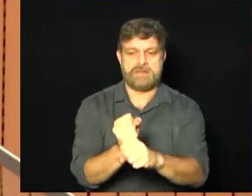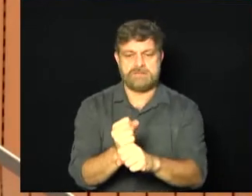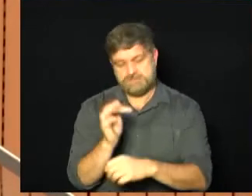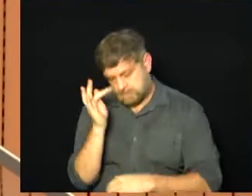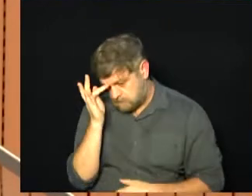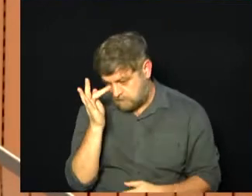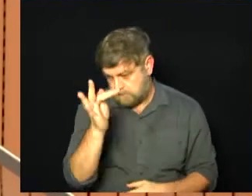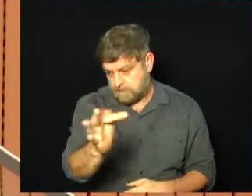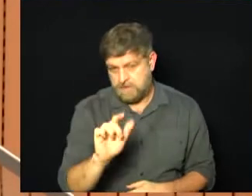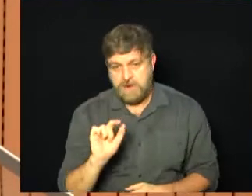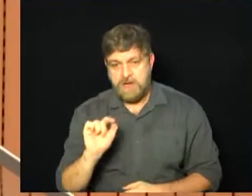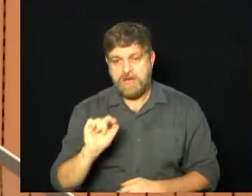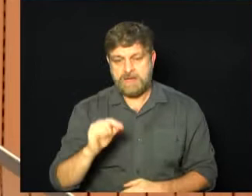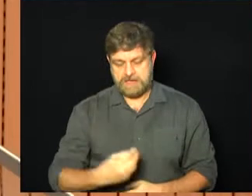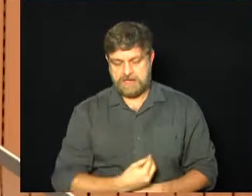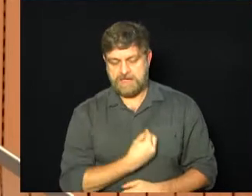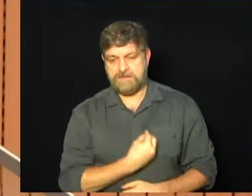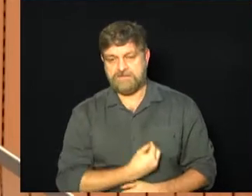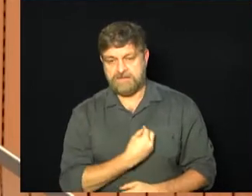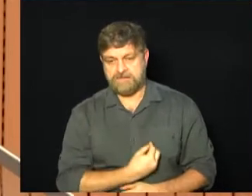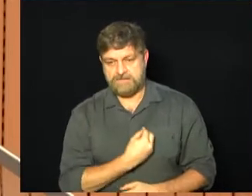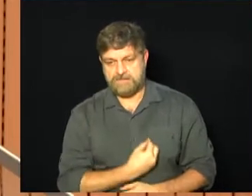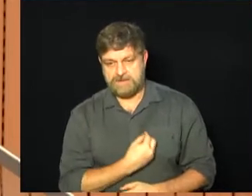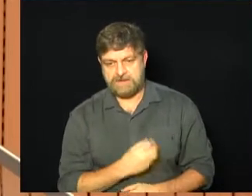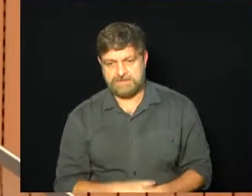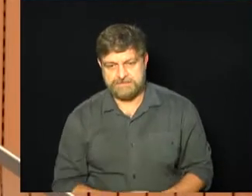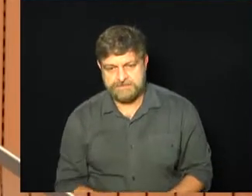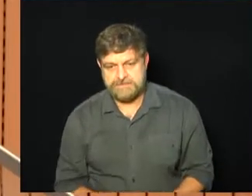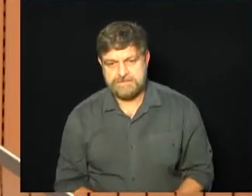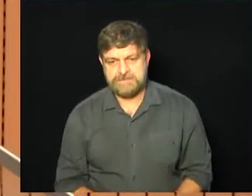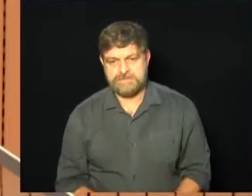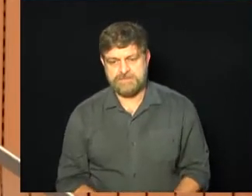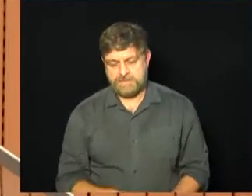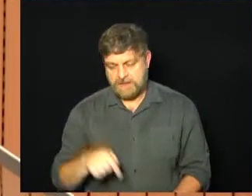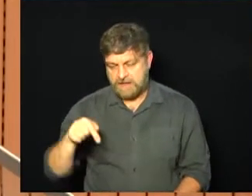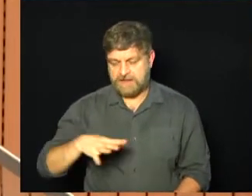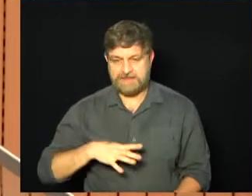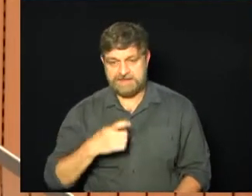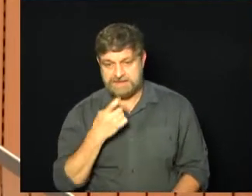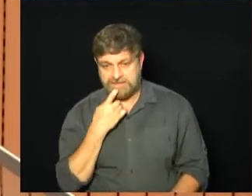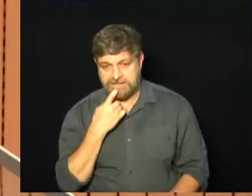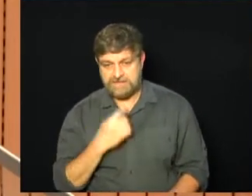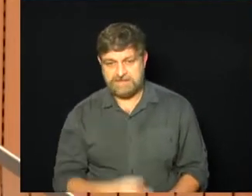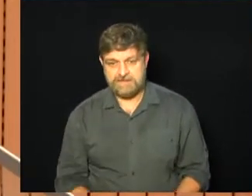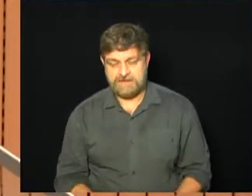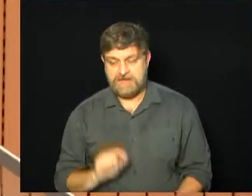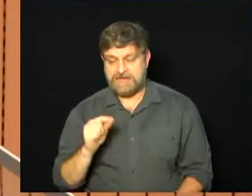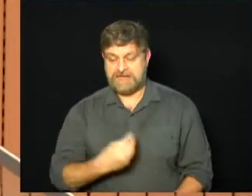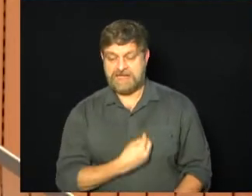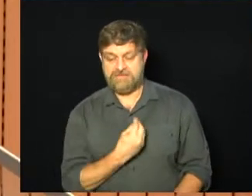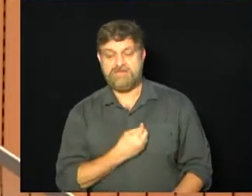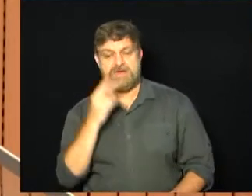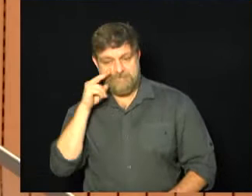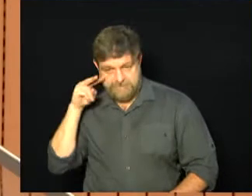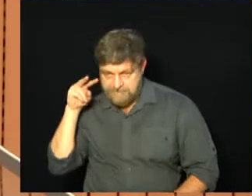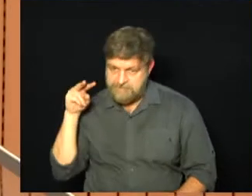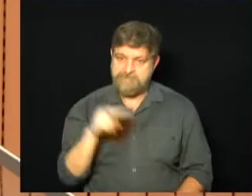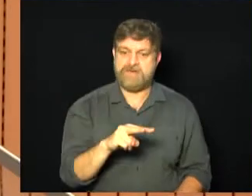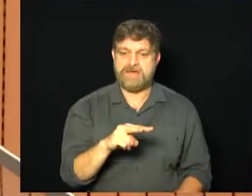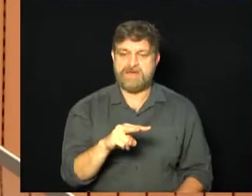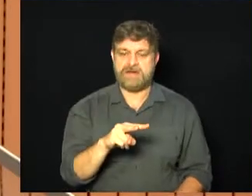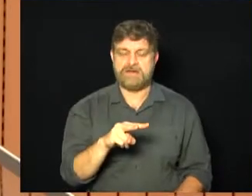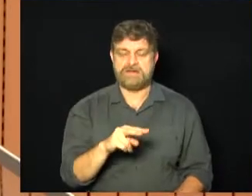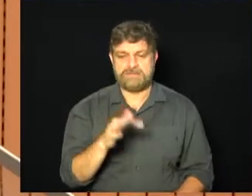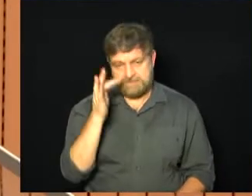Quem viver, como costuma dizer famoso colunista social de nossa cidade, quem viver, verá.